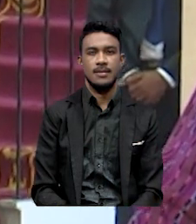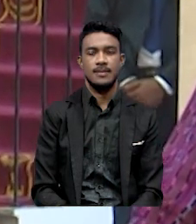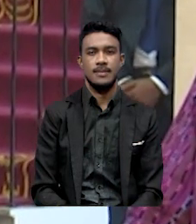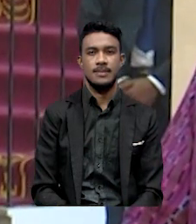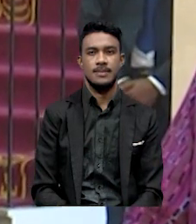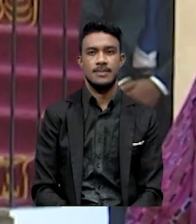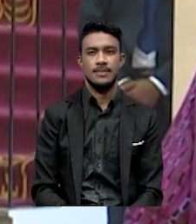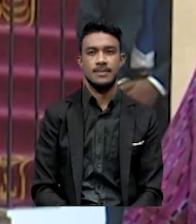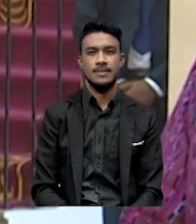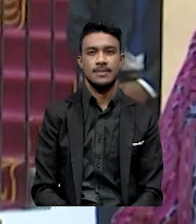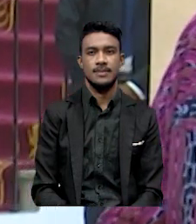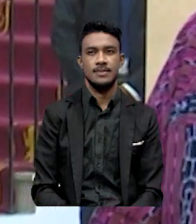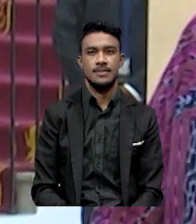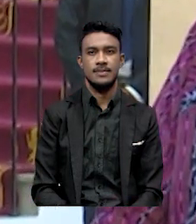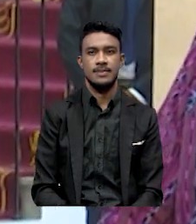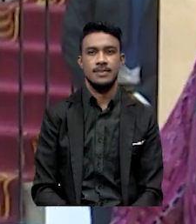reafirmei o convite